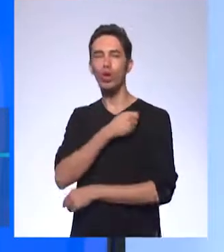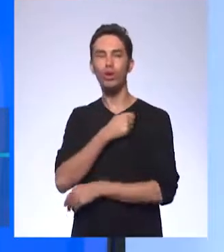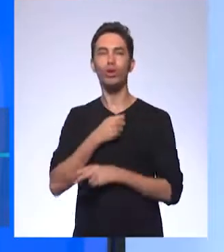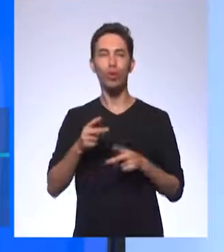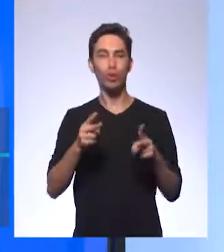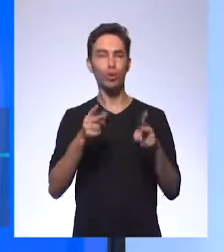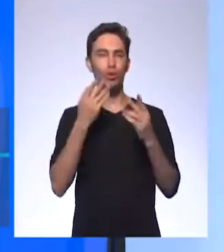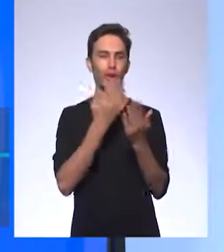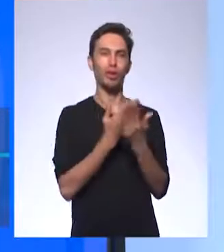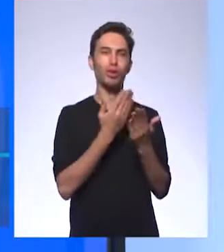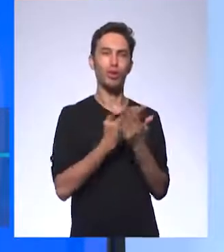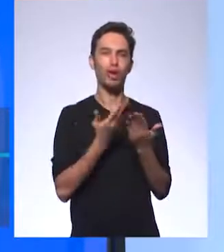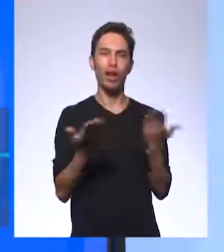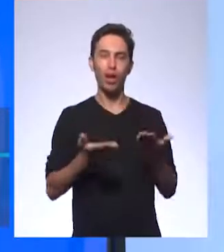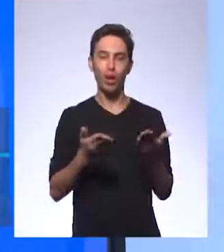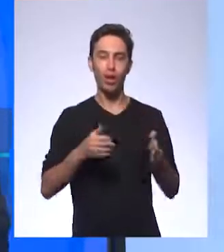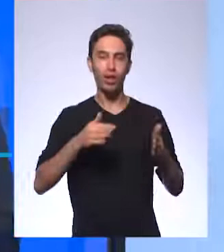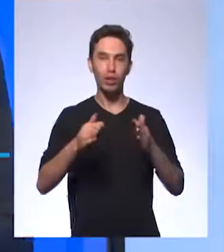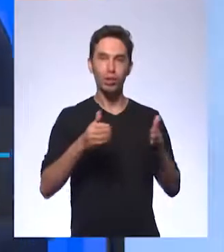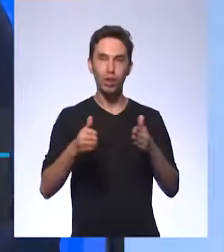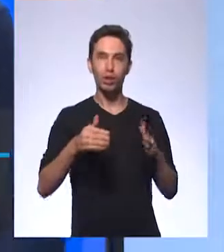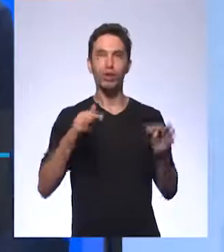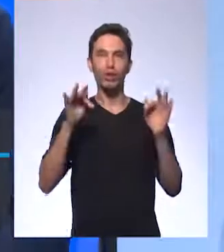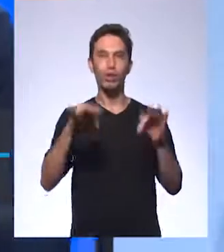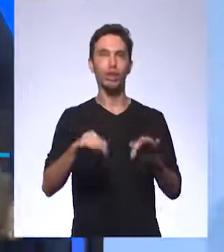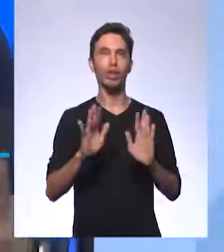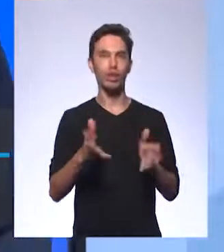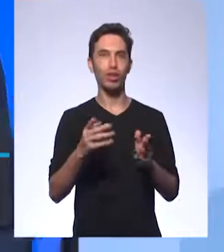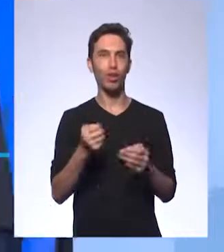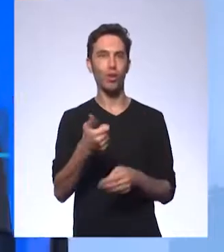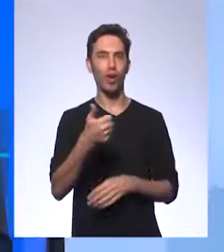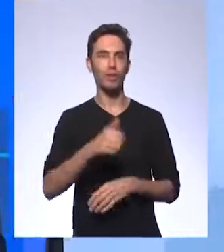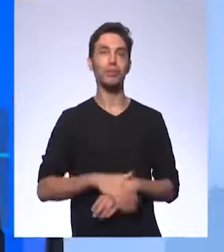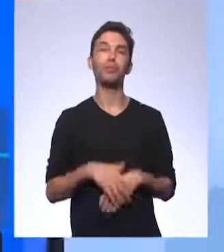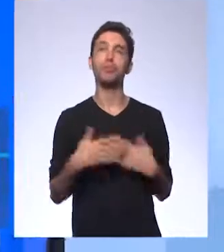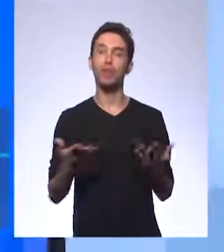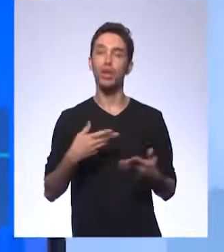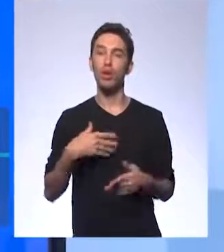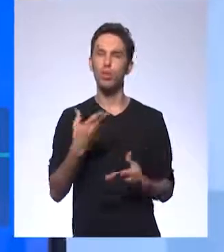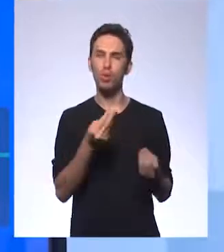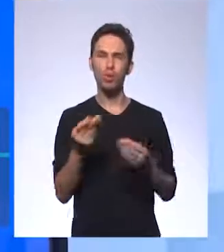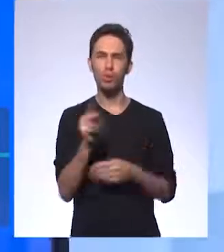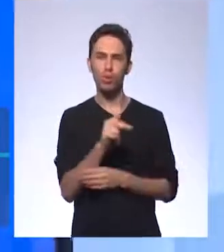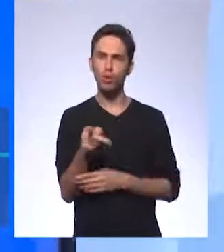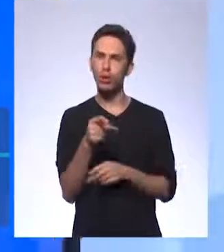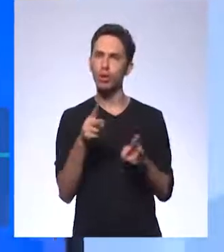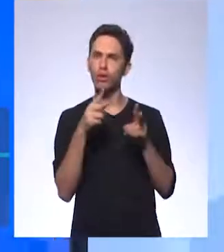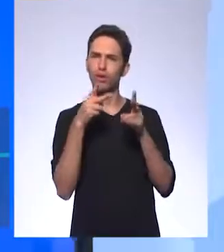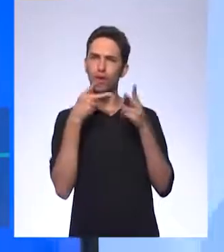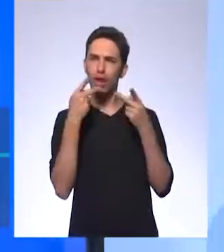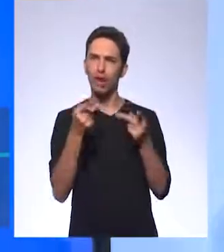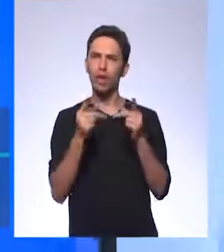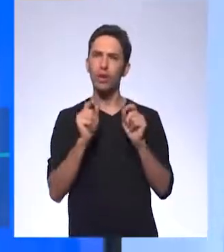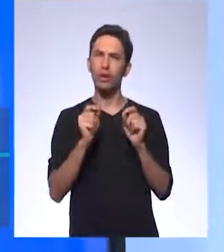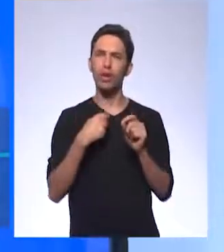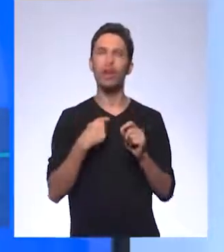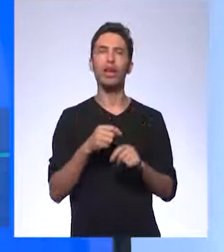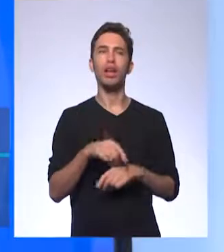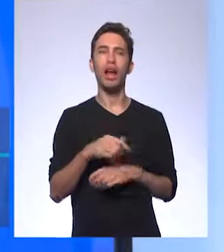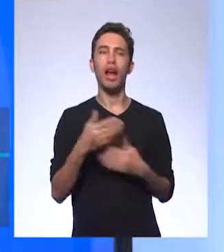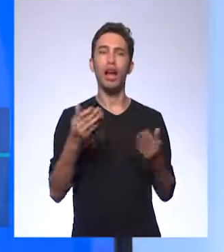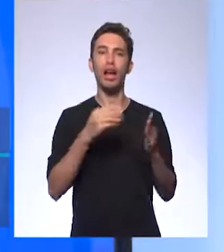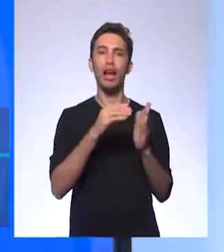continuar estudando nessa reta final. E, como muitos professores observaram, professora Janaína, as habilidades do